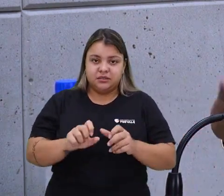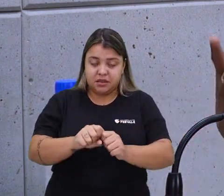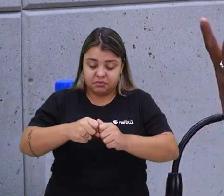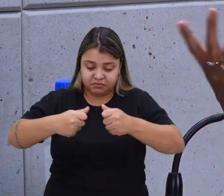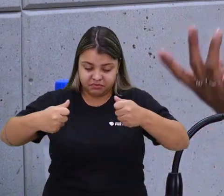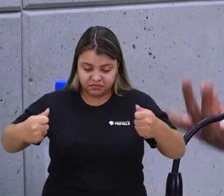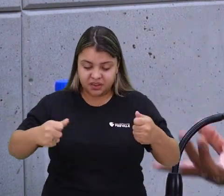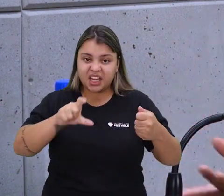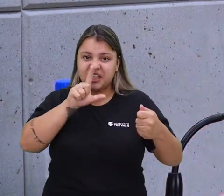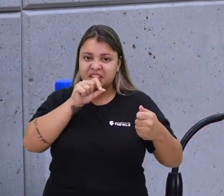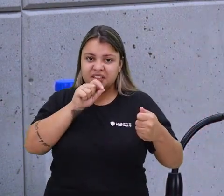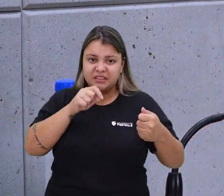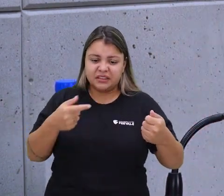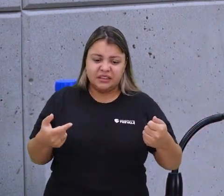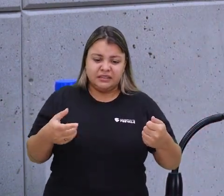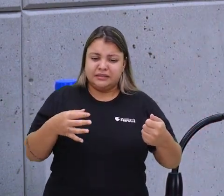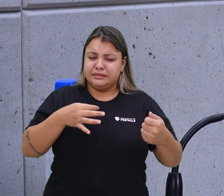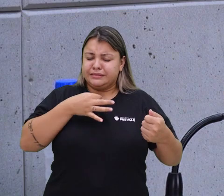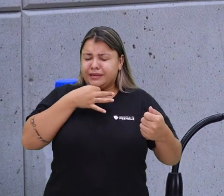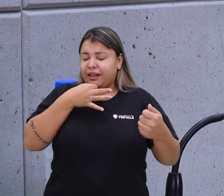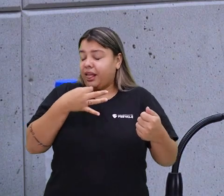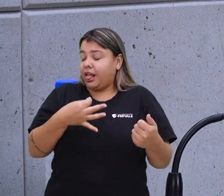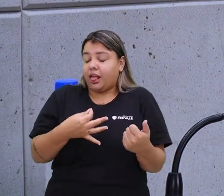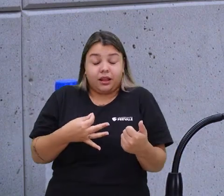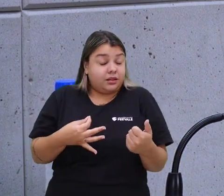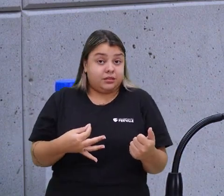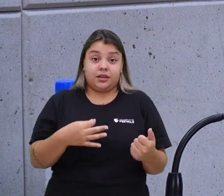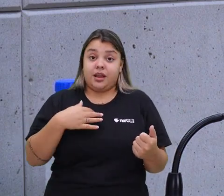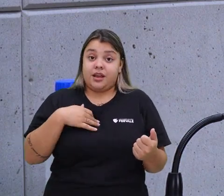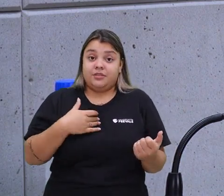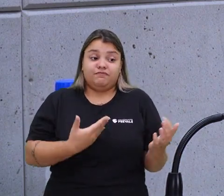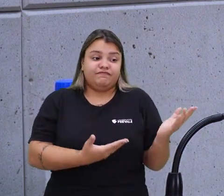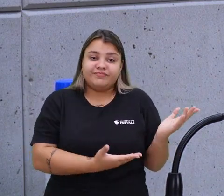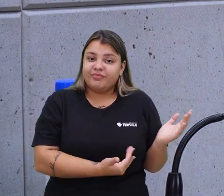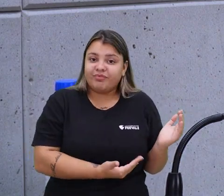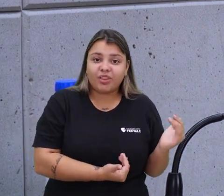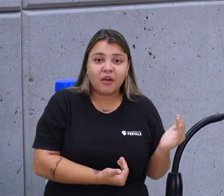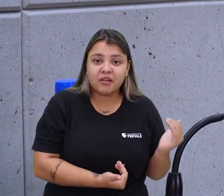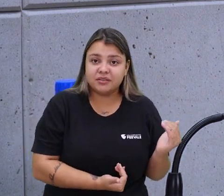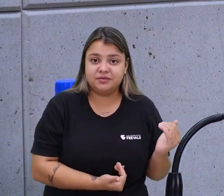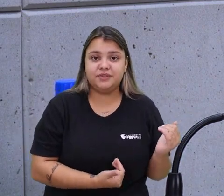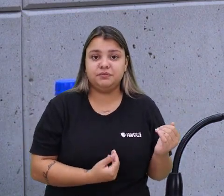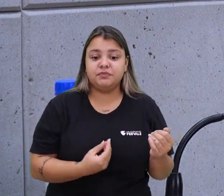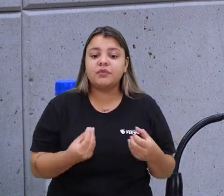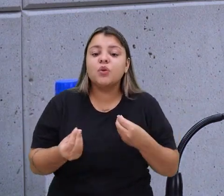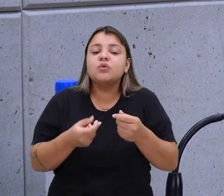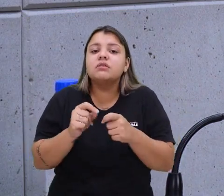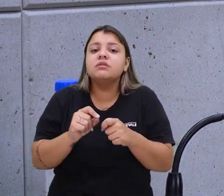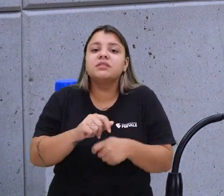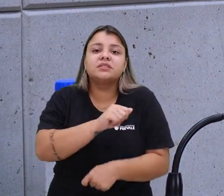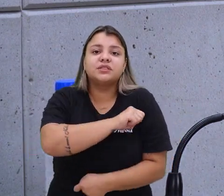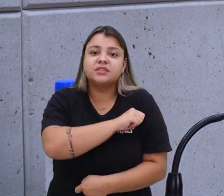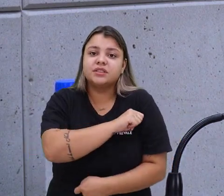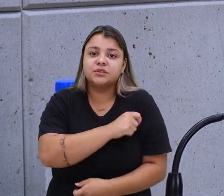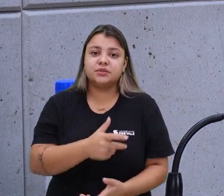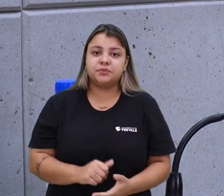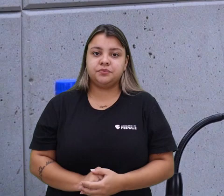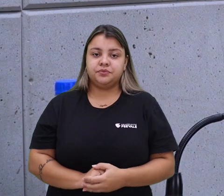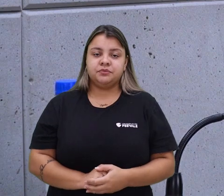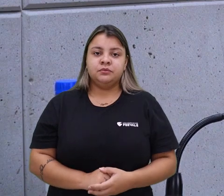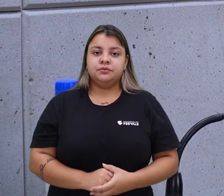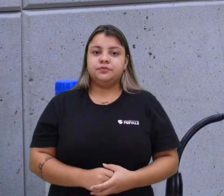frangos uma coisa horrorosa disse meu Deus que e eu muito nova ainda né que eu vou fazer com os alunos é